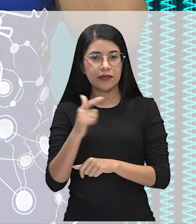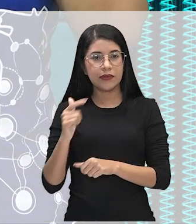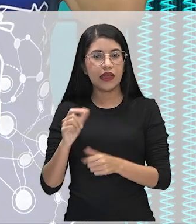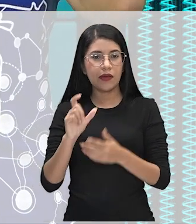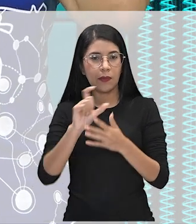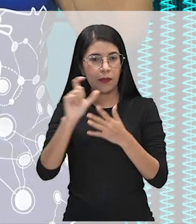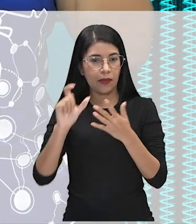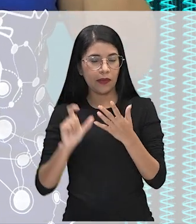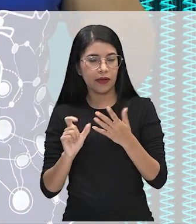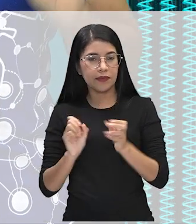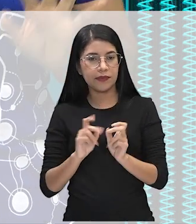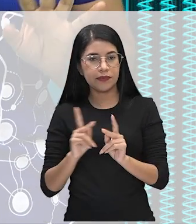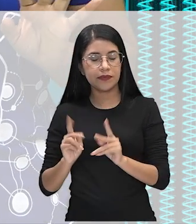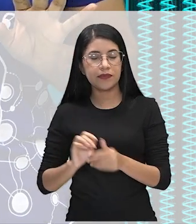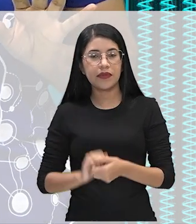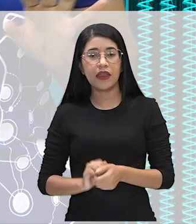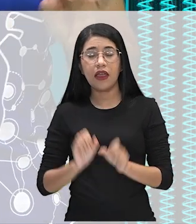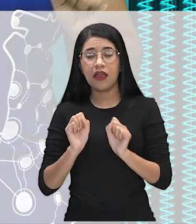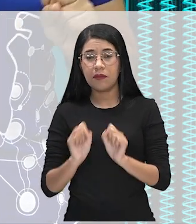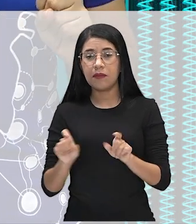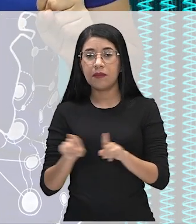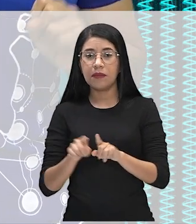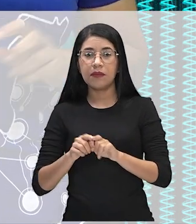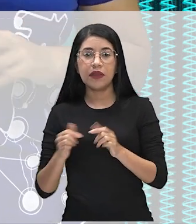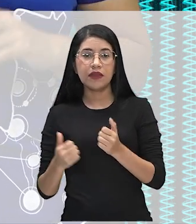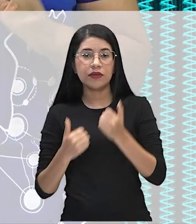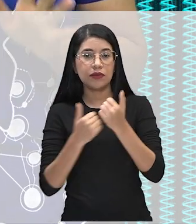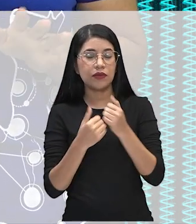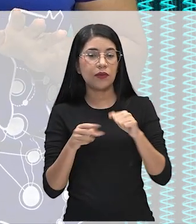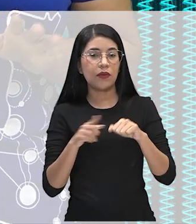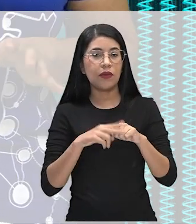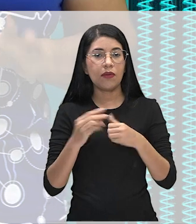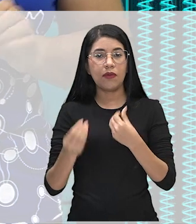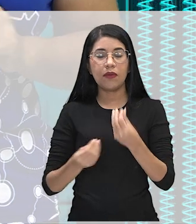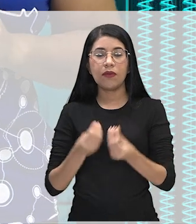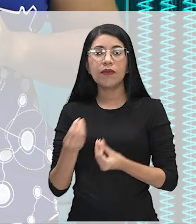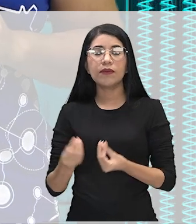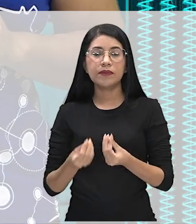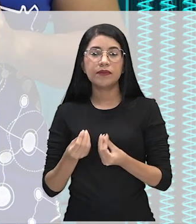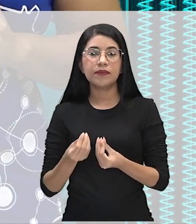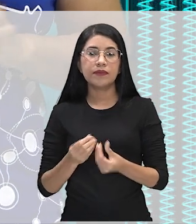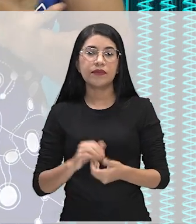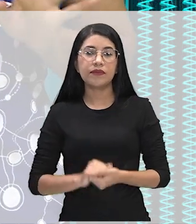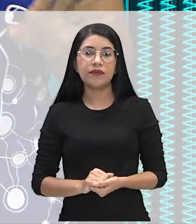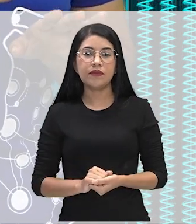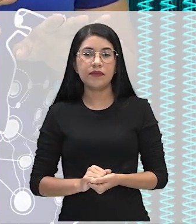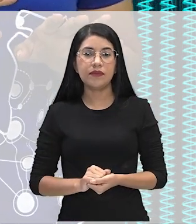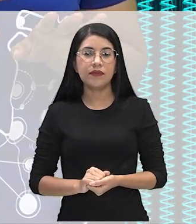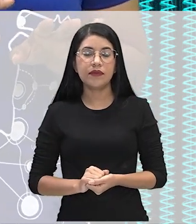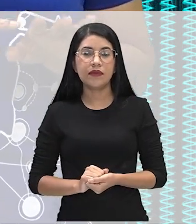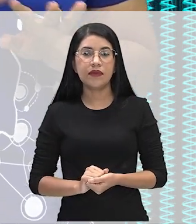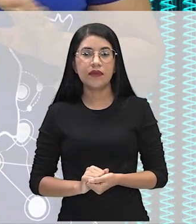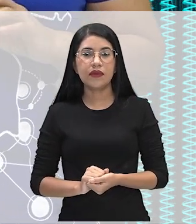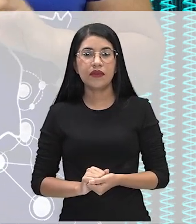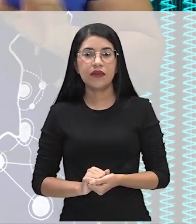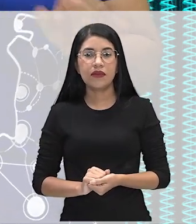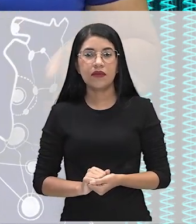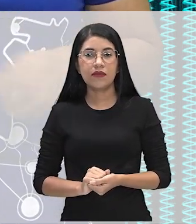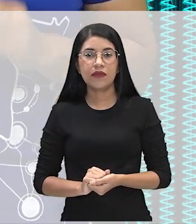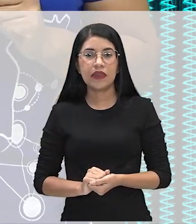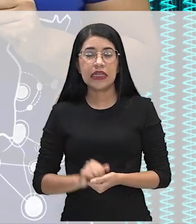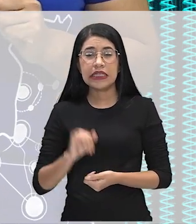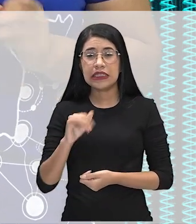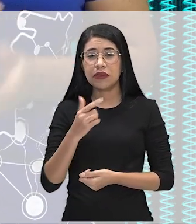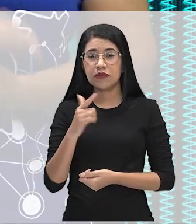ok? Eu poderia substituir esse pronome que acontece muito, a substituição. Eu usaria o quê? Se eu